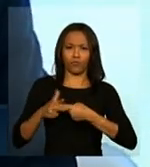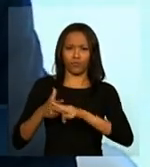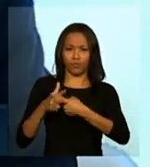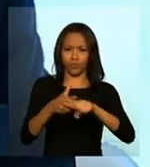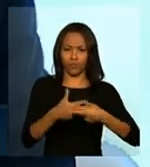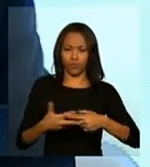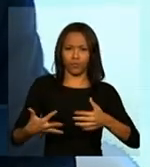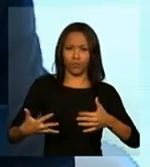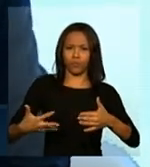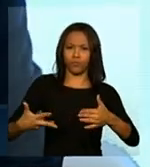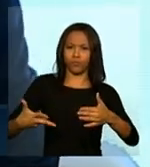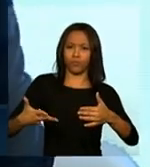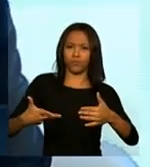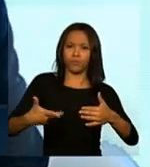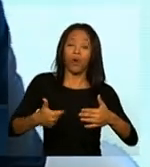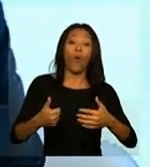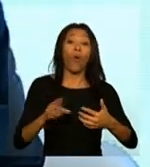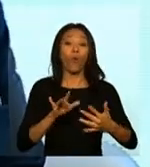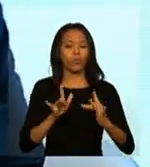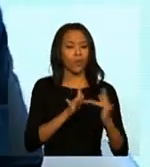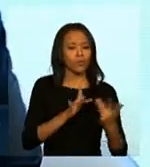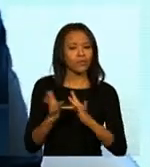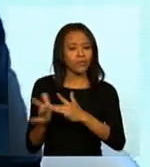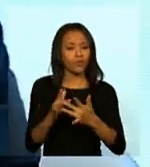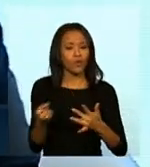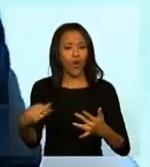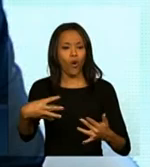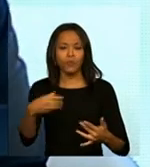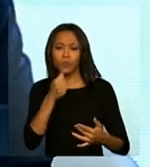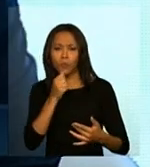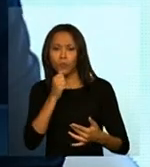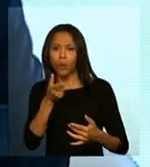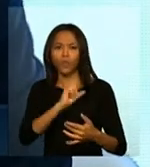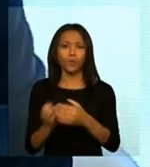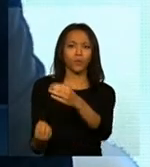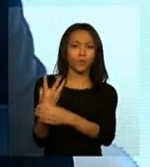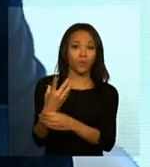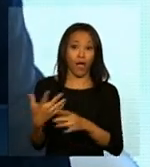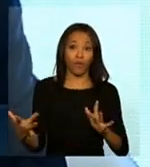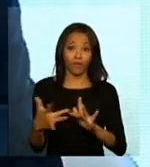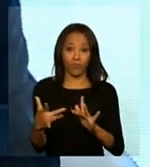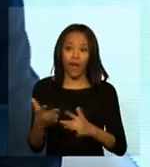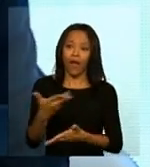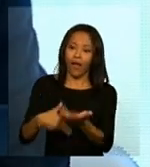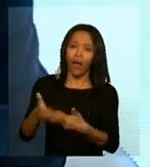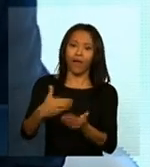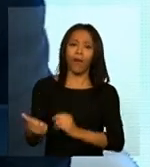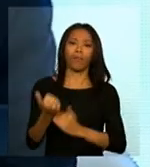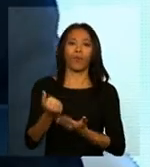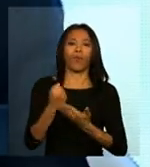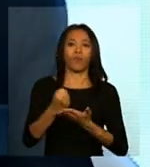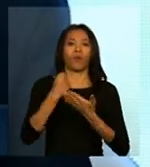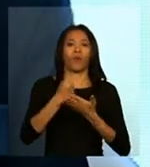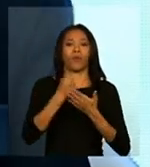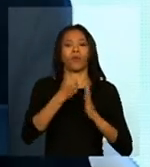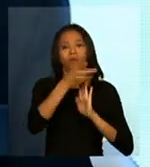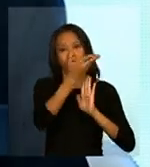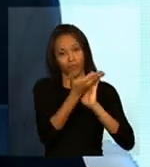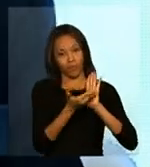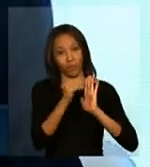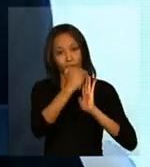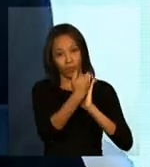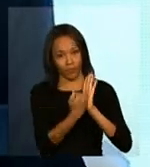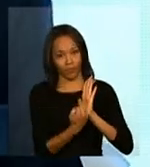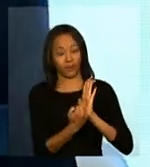existiam ou se articulando com coisas novas que não existiam e que passaram a existir. Quer dizer, essa ideia